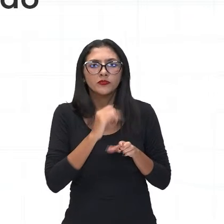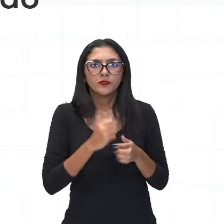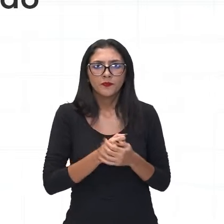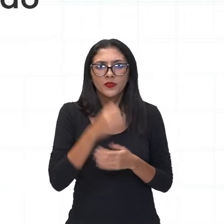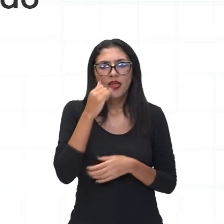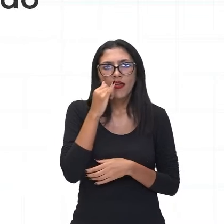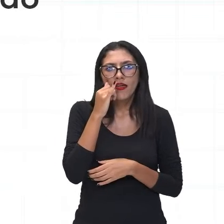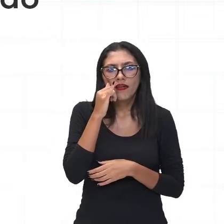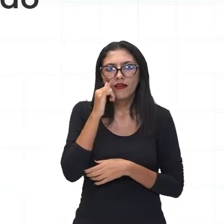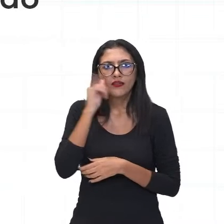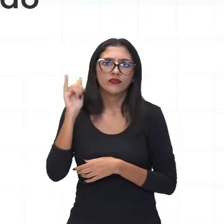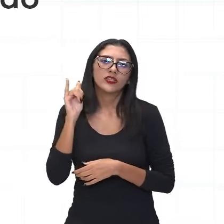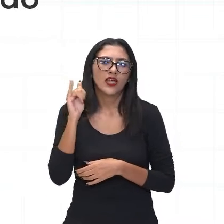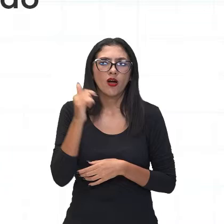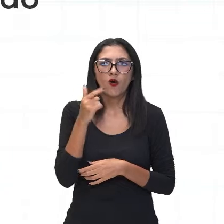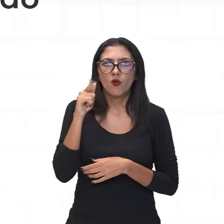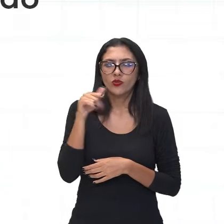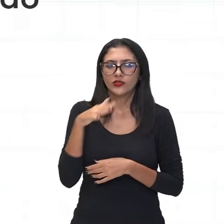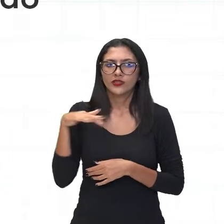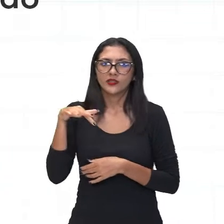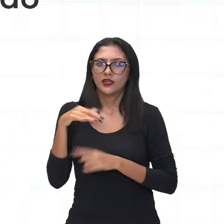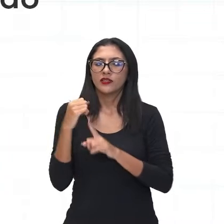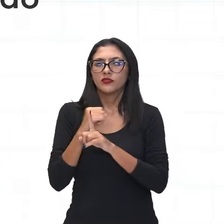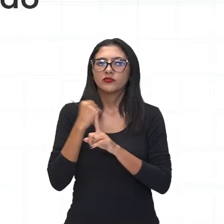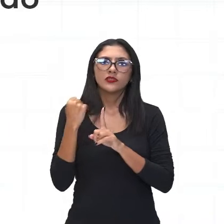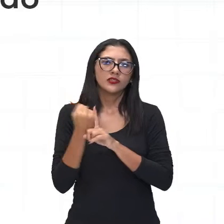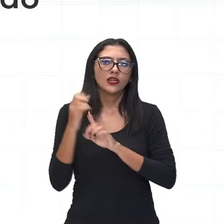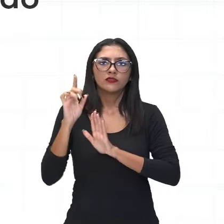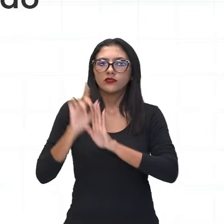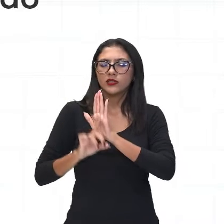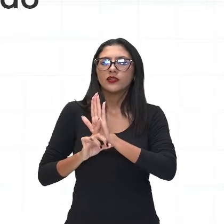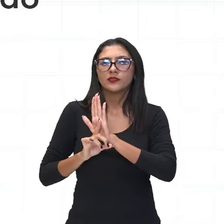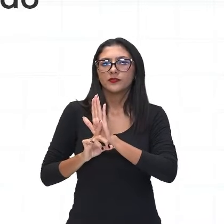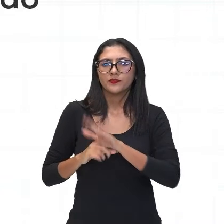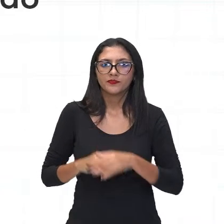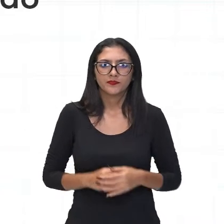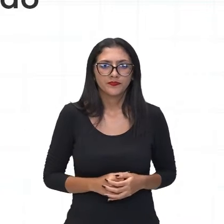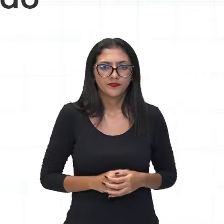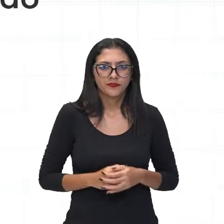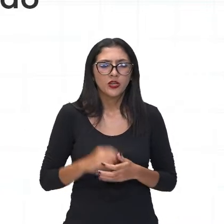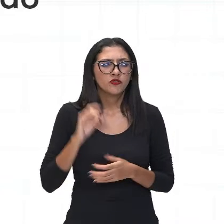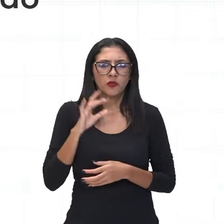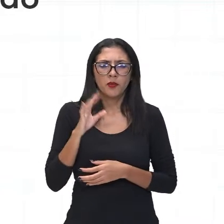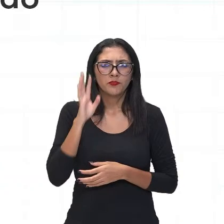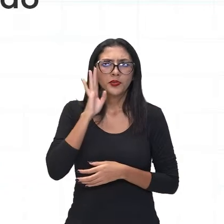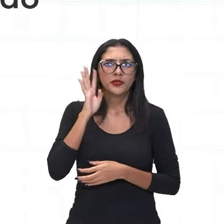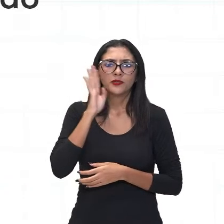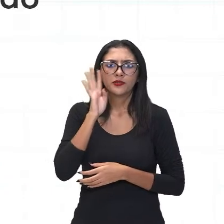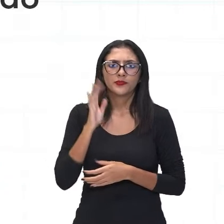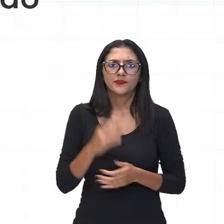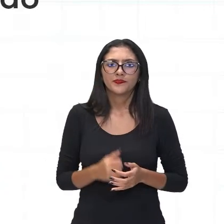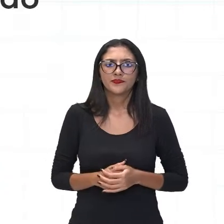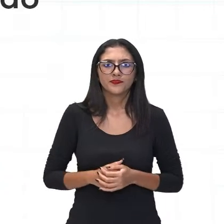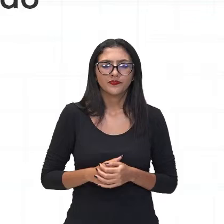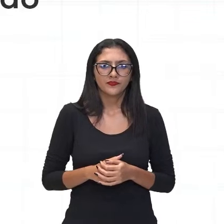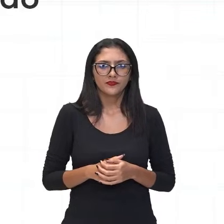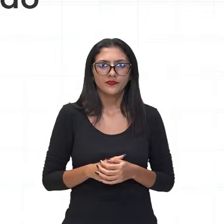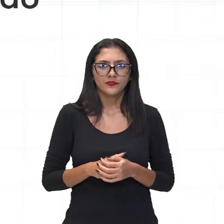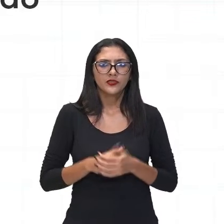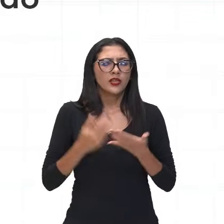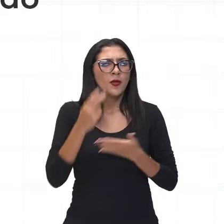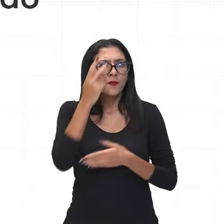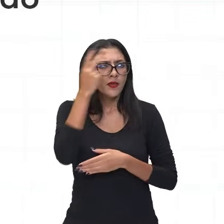seus efeitos para as demais áreas do direito, por ilusão. Quem lutará contra dois dos